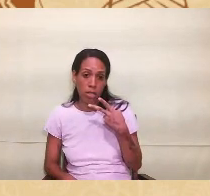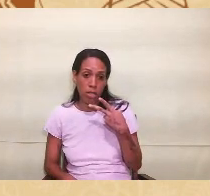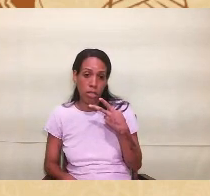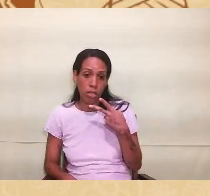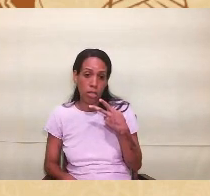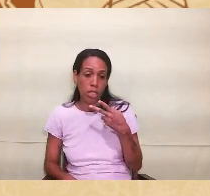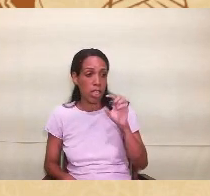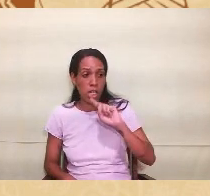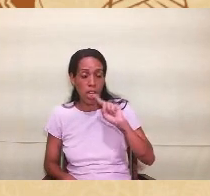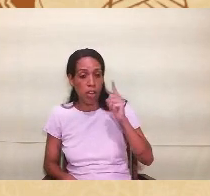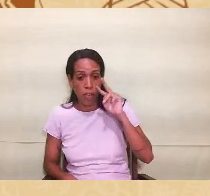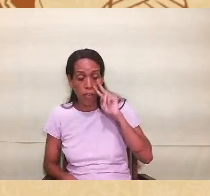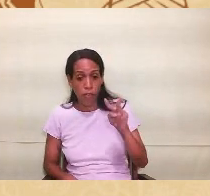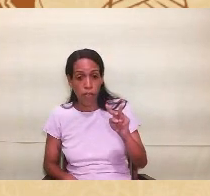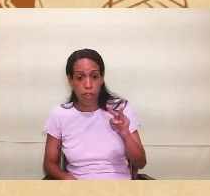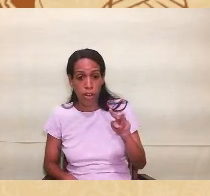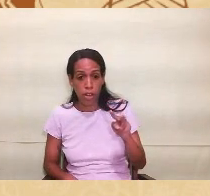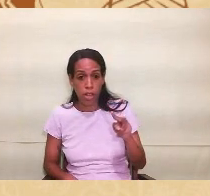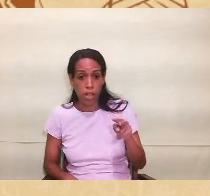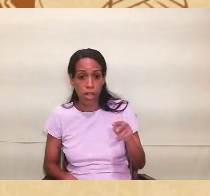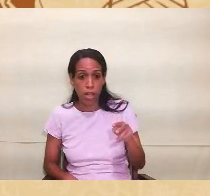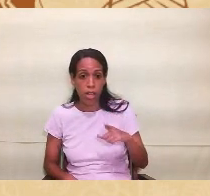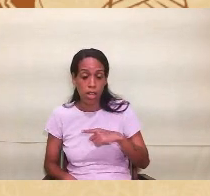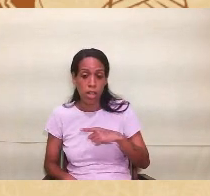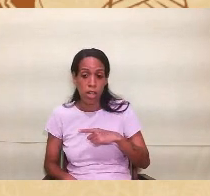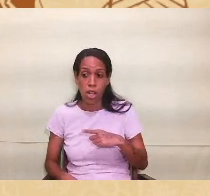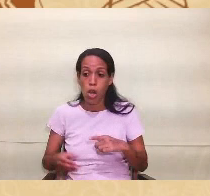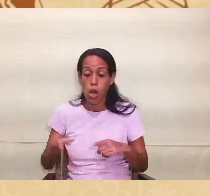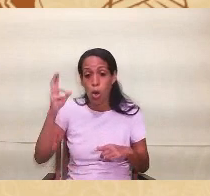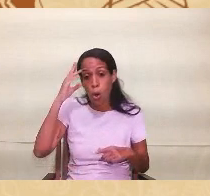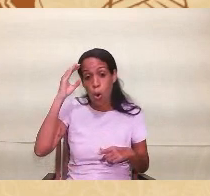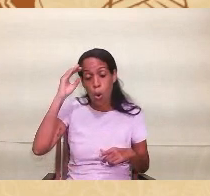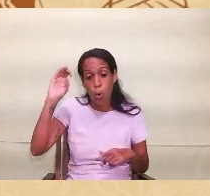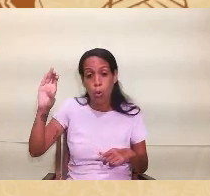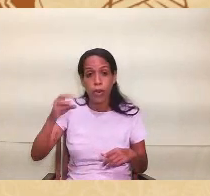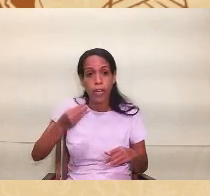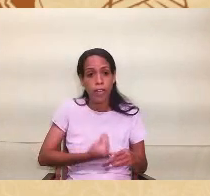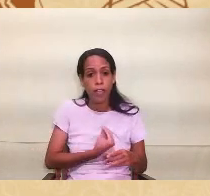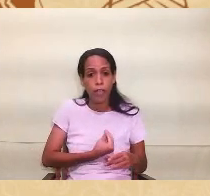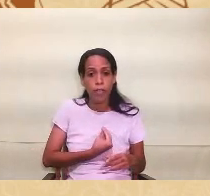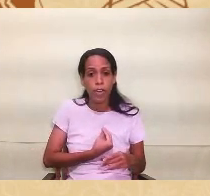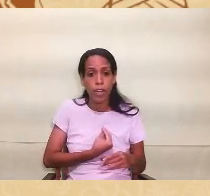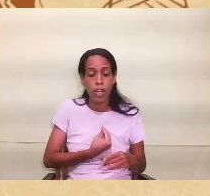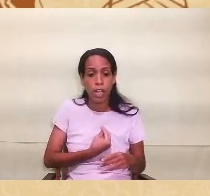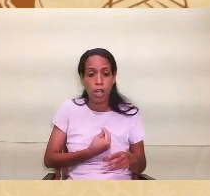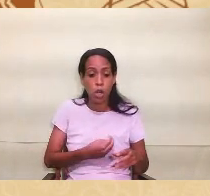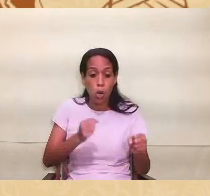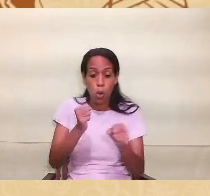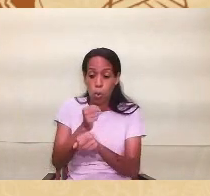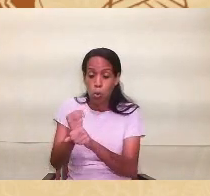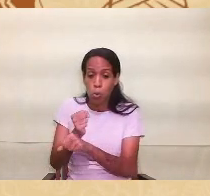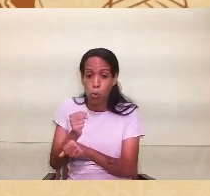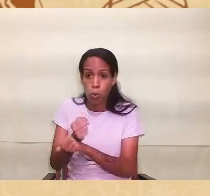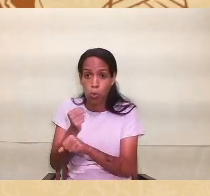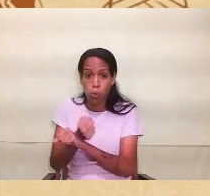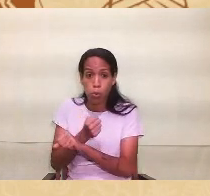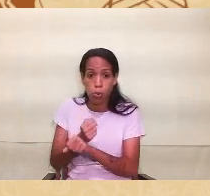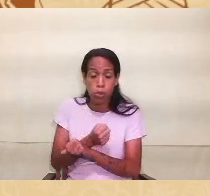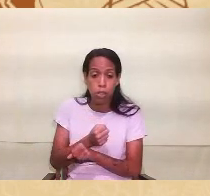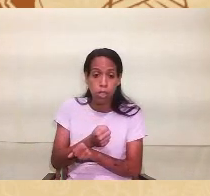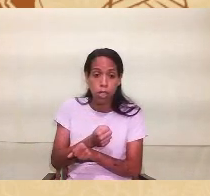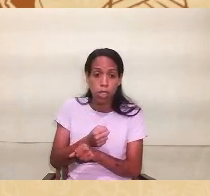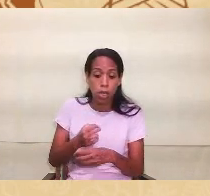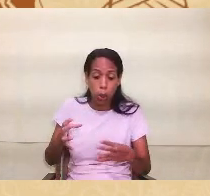eu não vivo esse plano da utopia nem na nossa cultura. A gente vive no plano do hoje, a gente vai construindo, as construções são